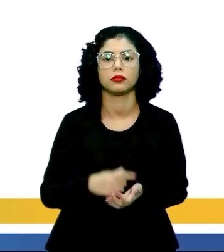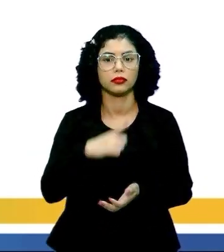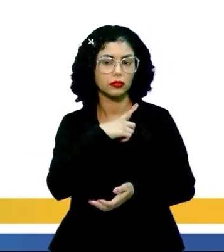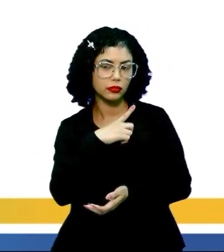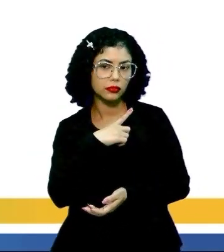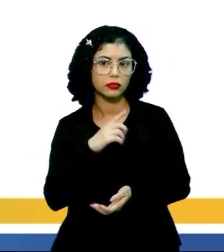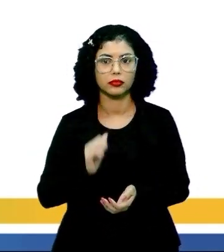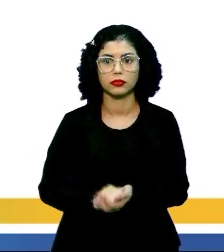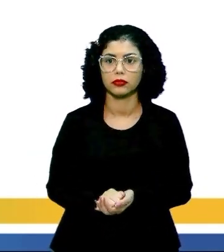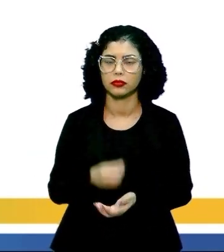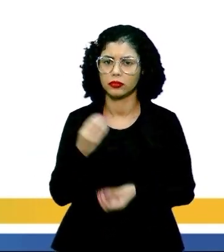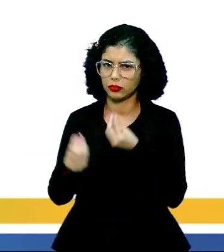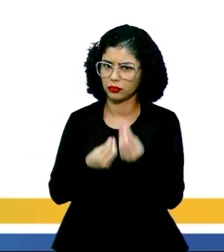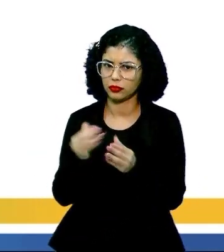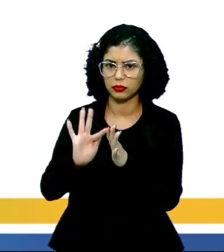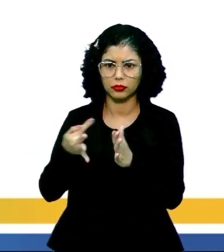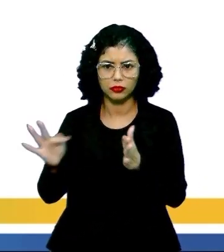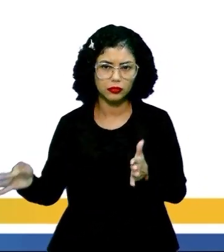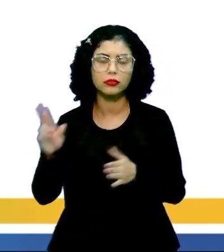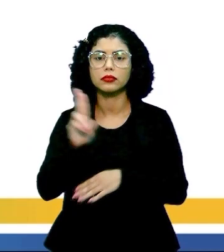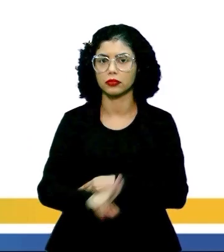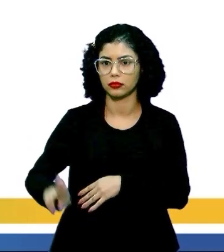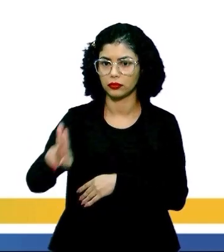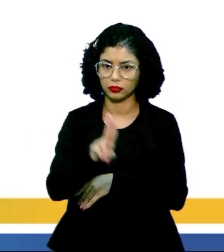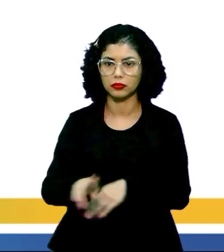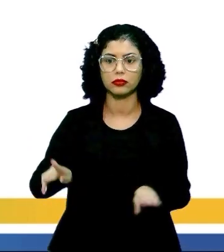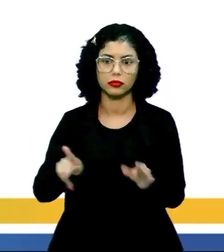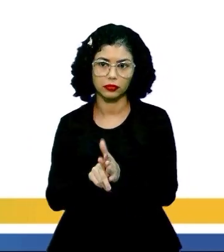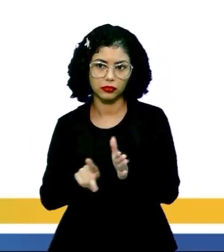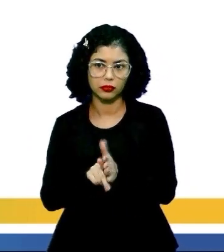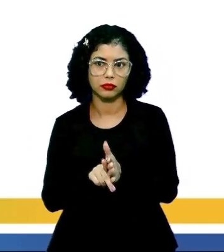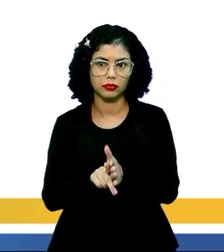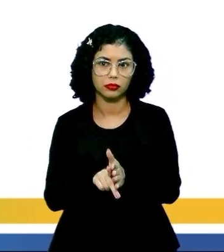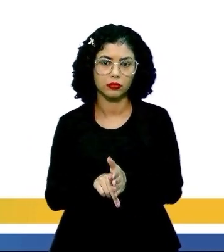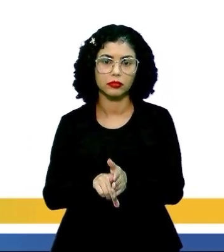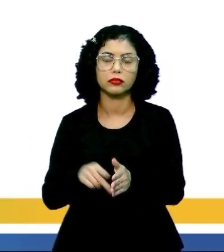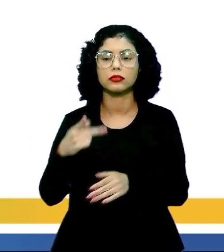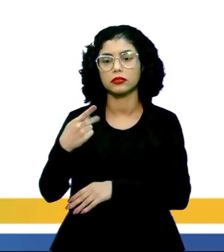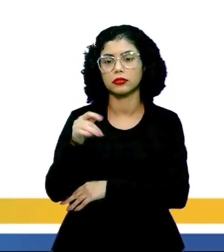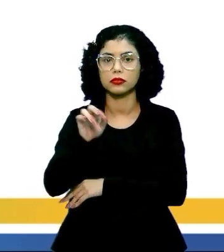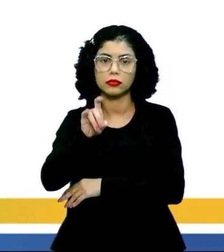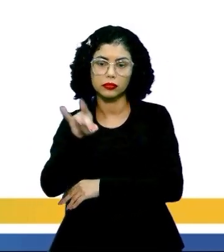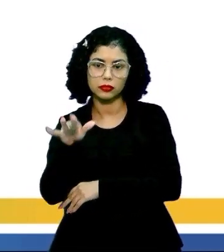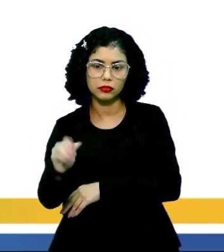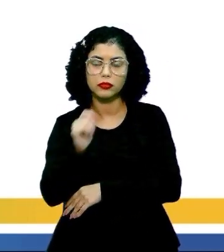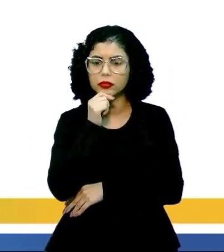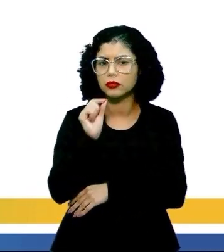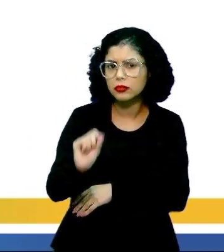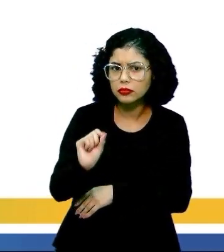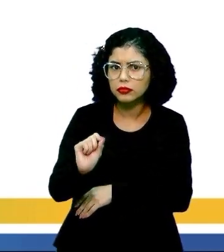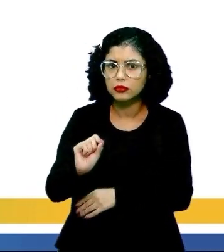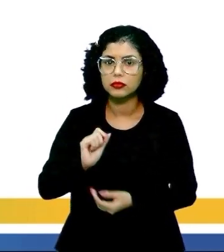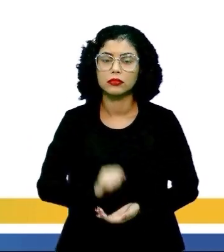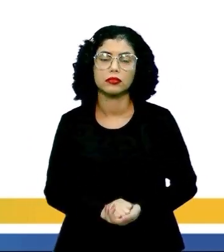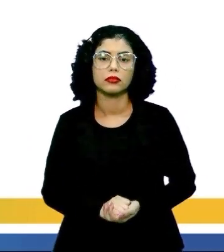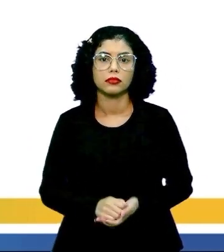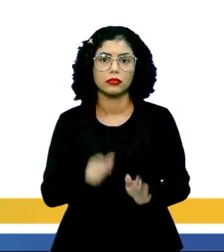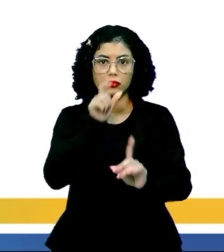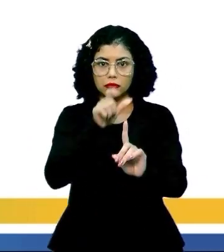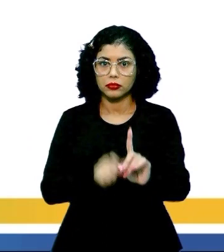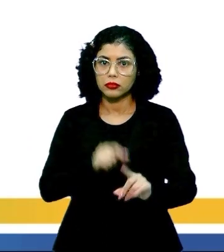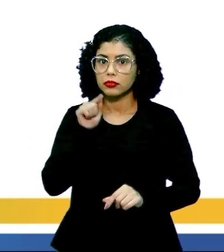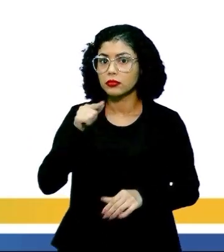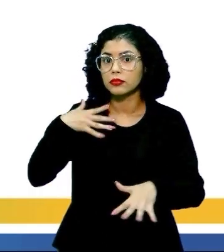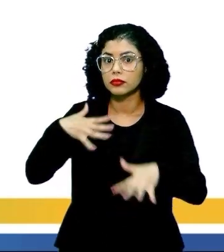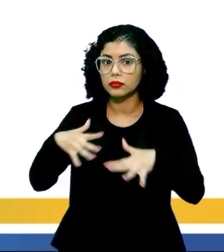existe uma uma fórmula que é utilizada para se calcular a função horária da posição que seria sua função horária da posição estou me referindo